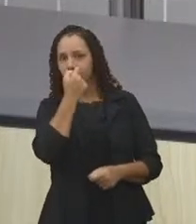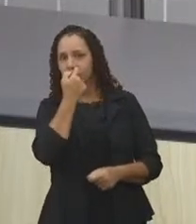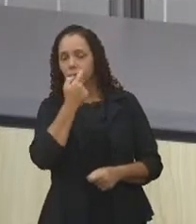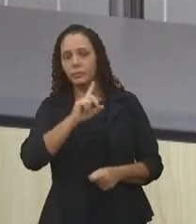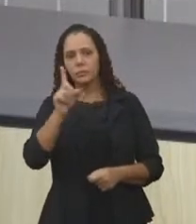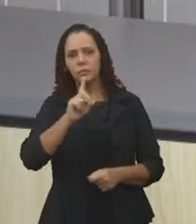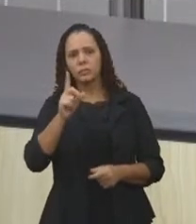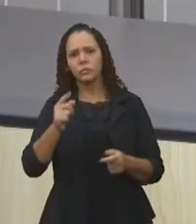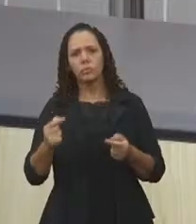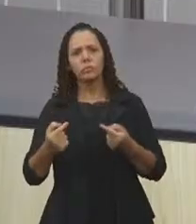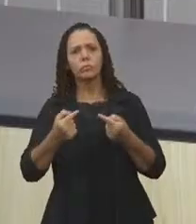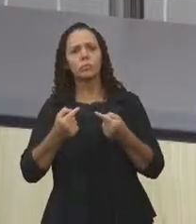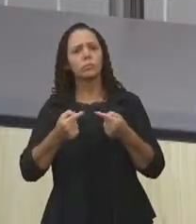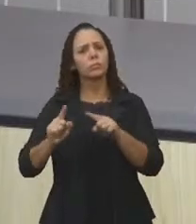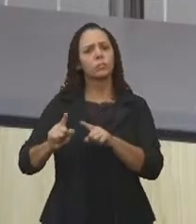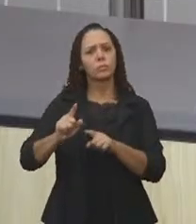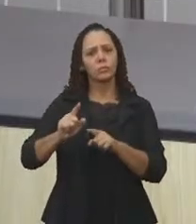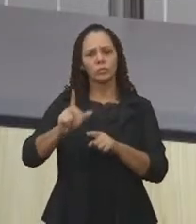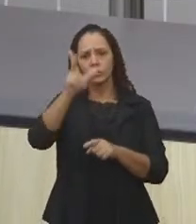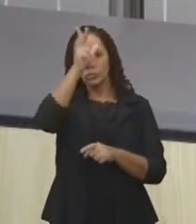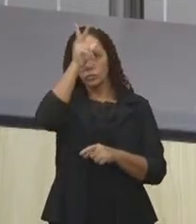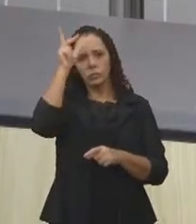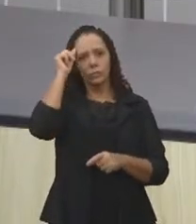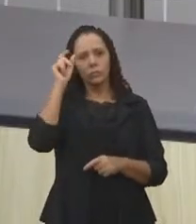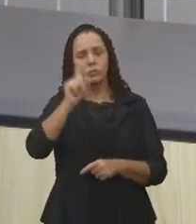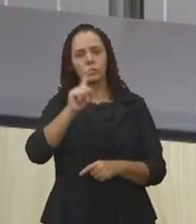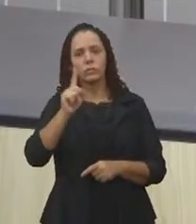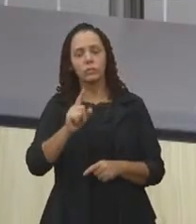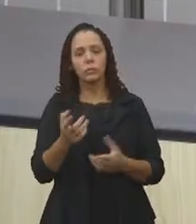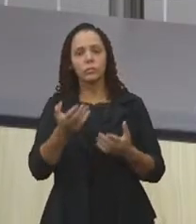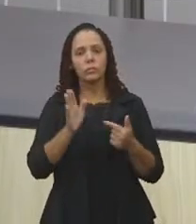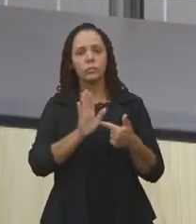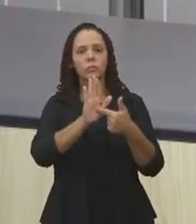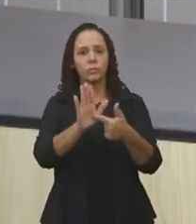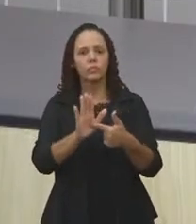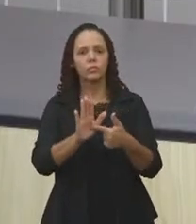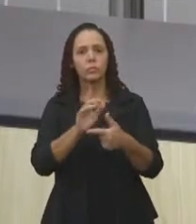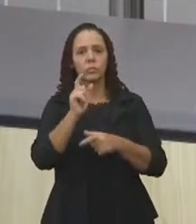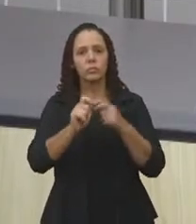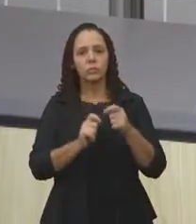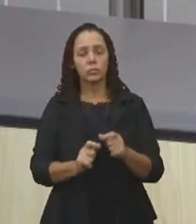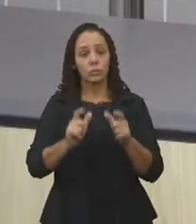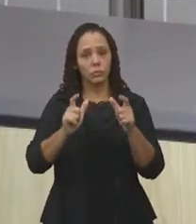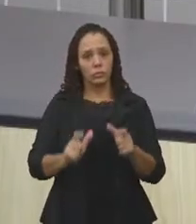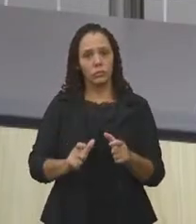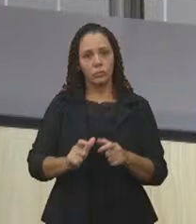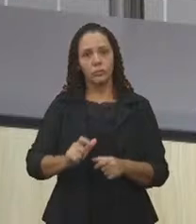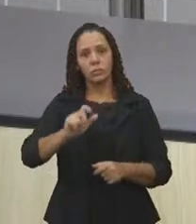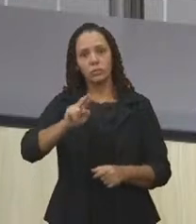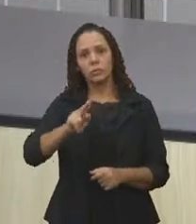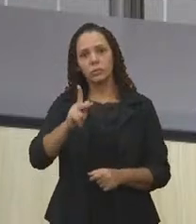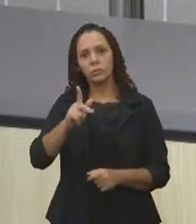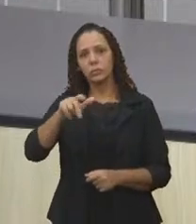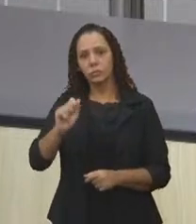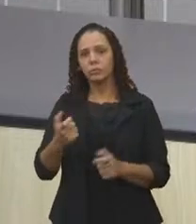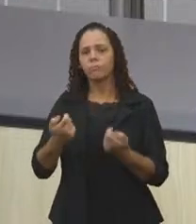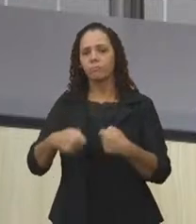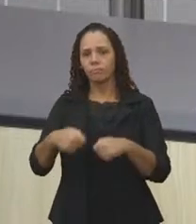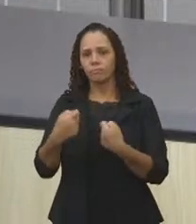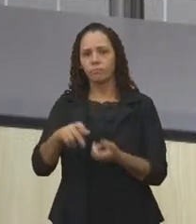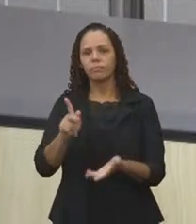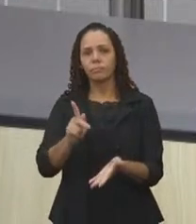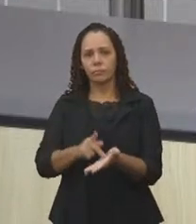para ferir o prefeito, não foi para ferir ninguém. Foi para mostrar que o UPA do Parque Minha Lua precisa